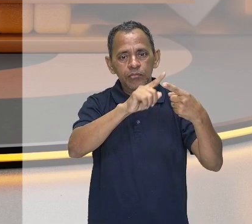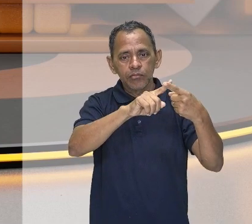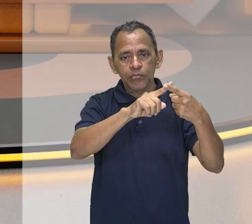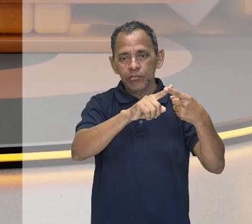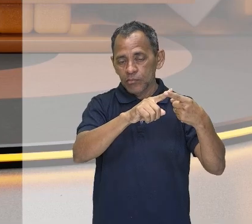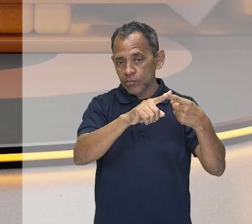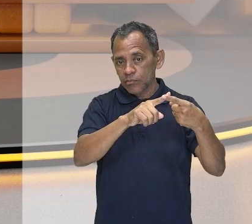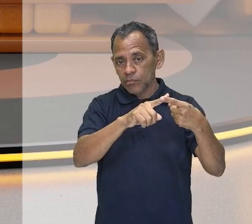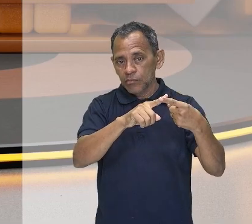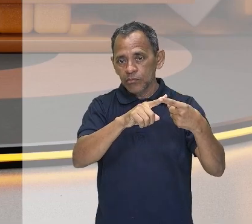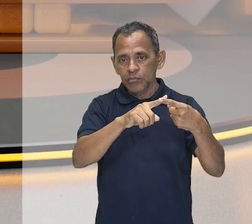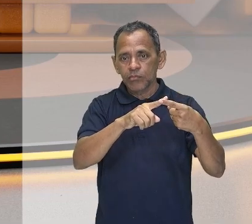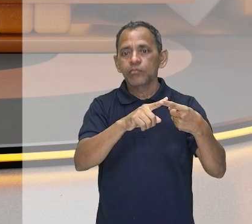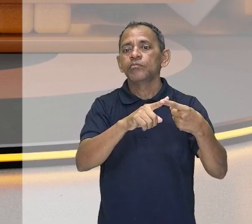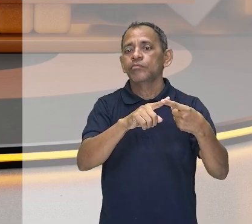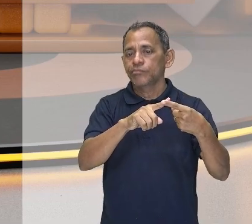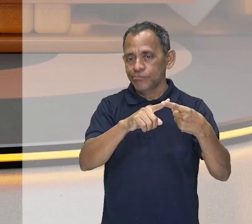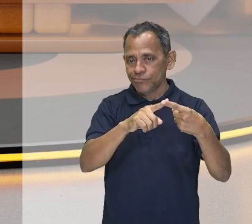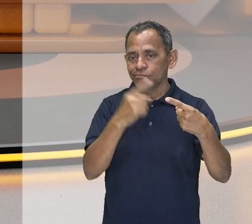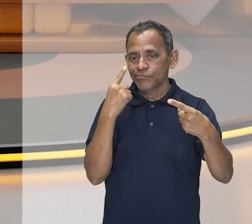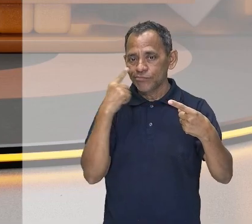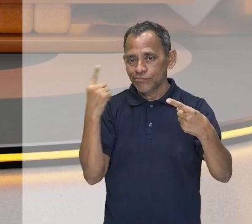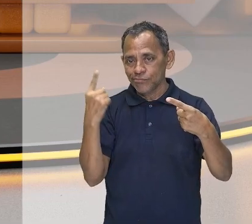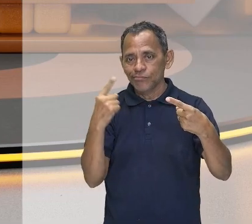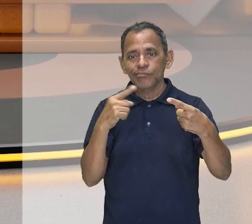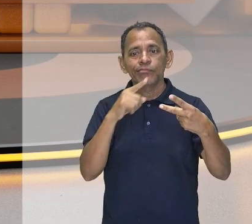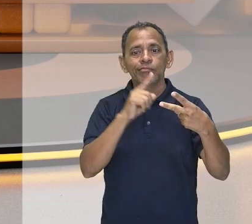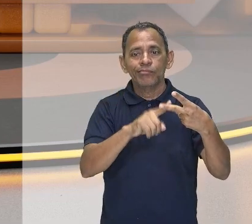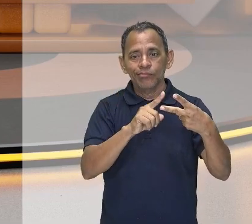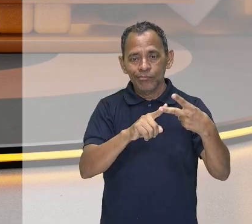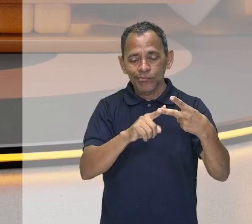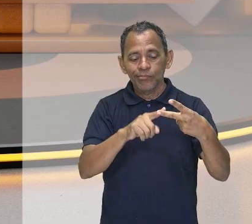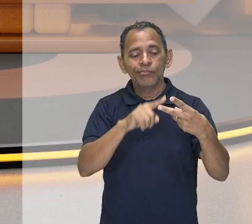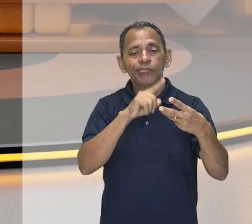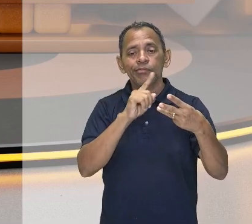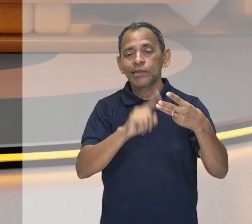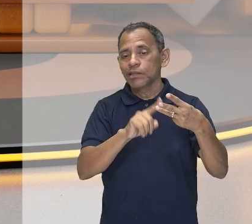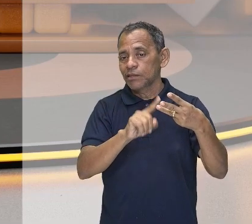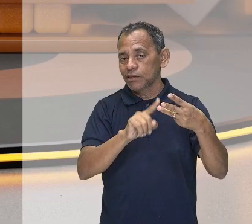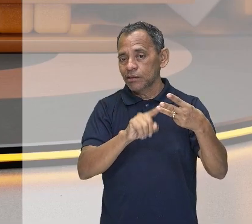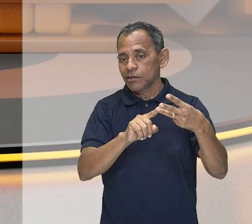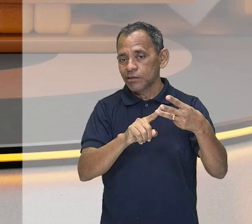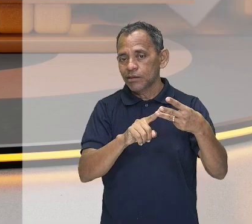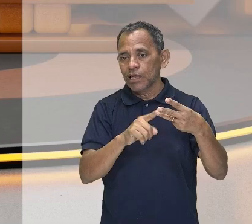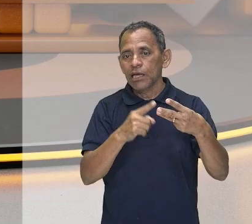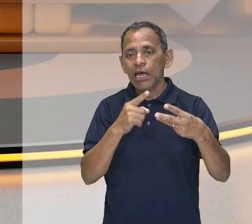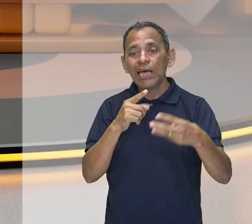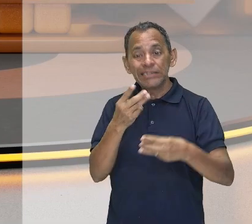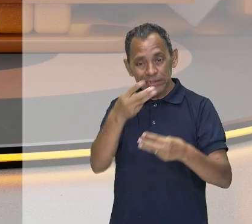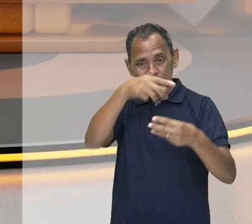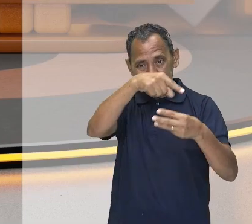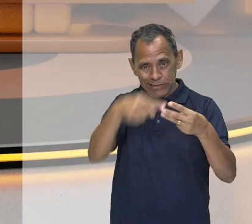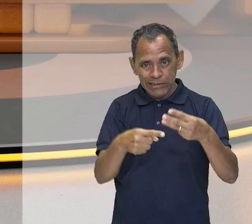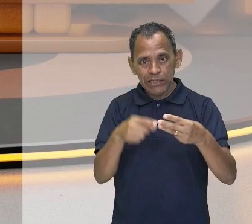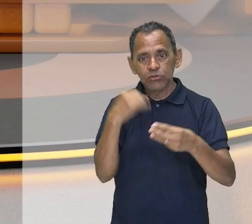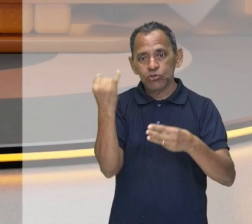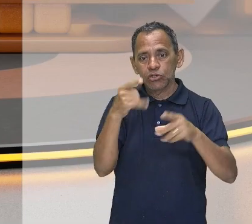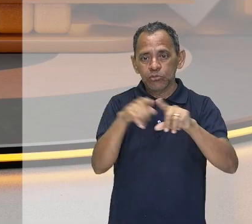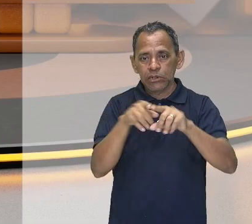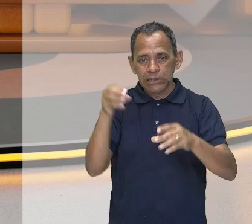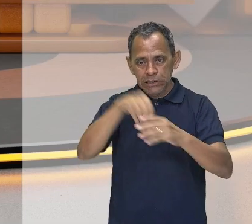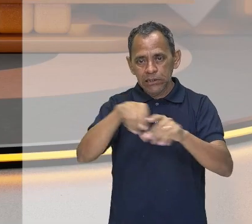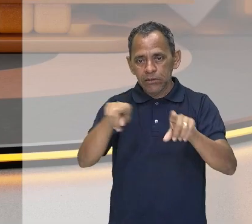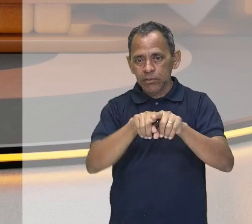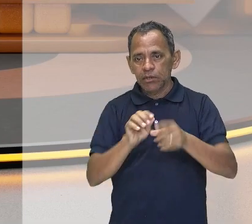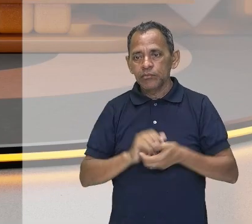projeção de Mercator, que eu mencionei ainda há pouco para vocês, a de Peter e a projeção de Robson. Temos também as projeções cônicas, acompanhe